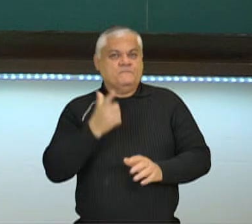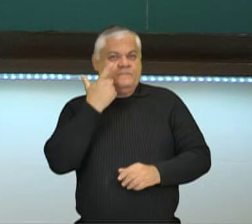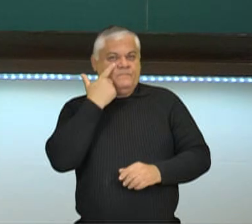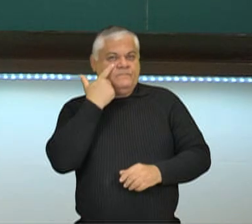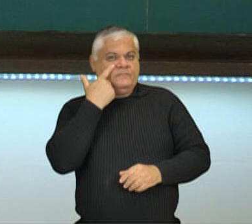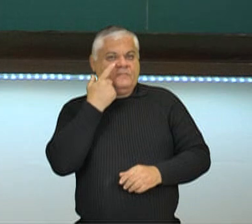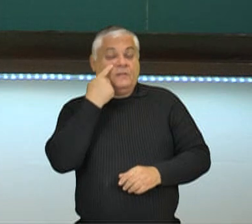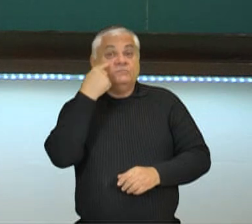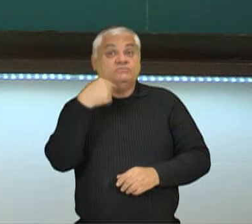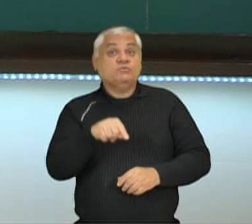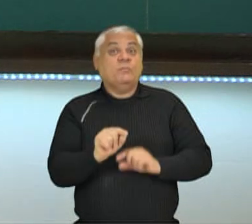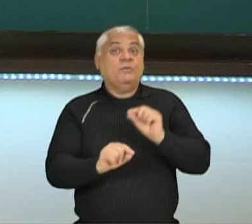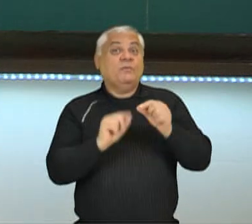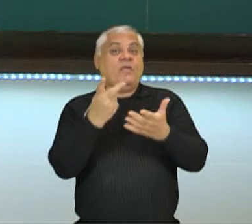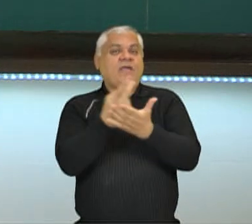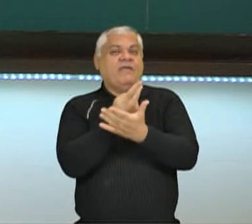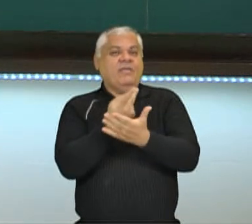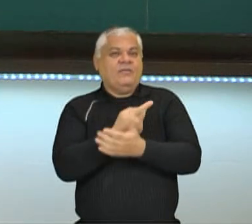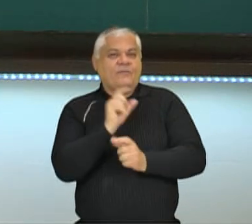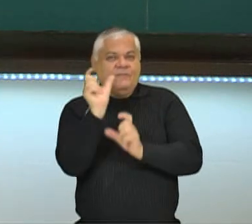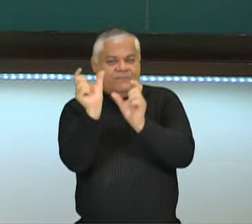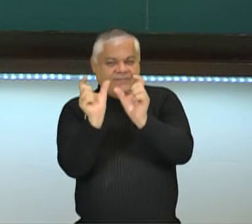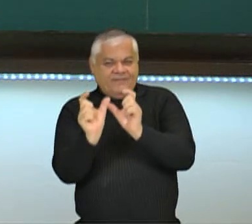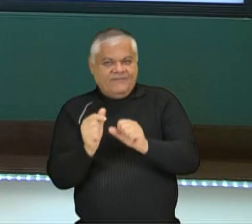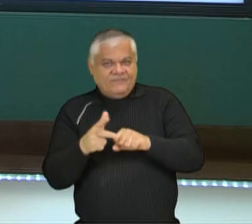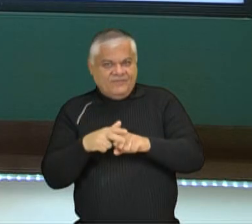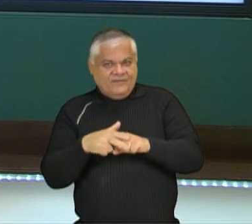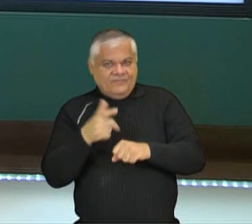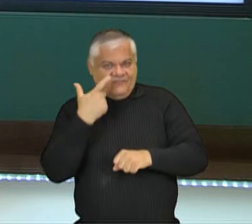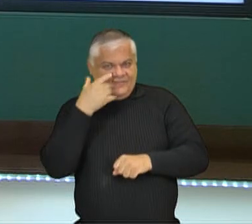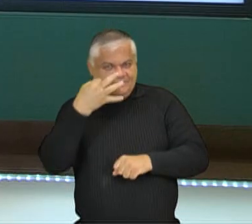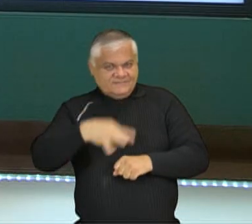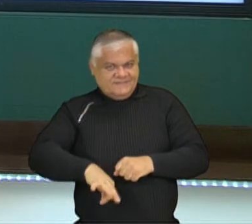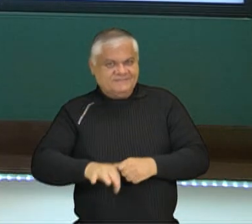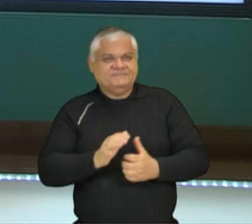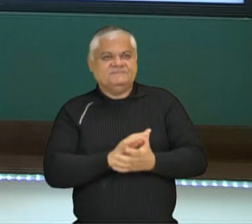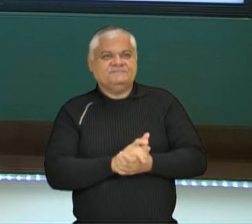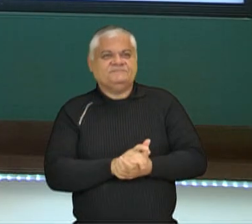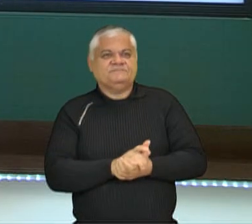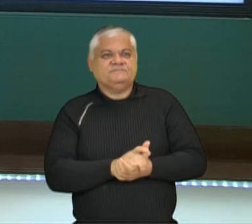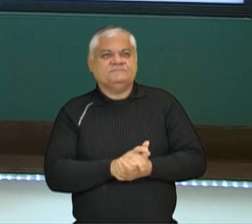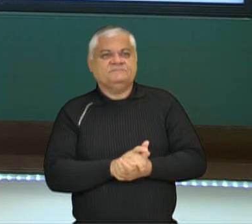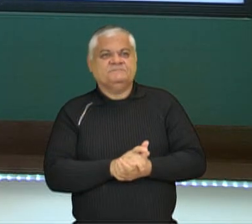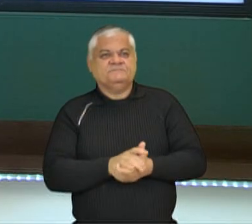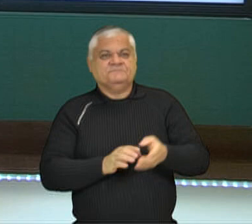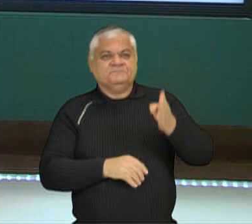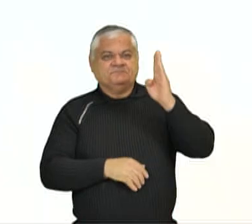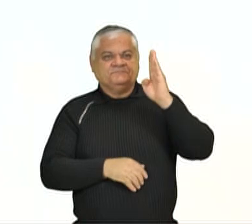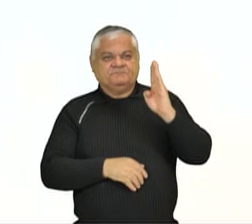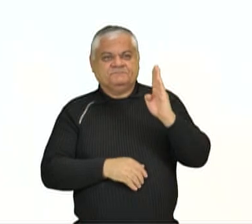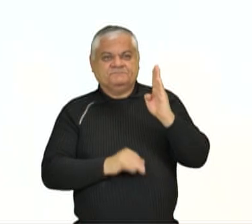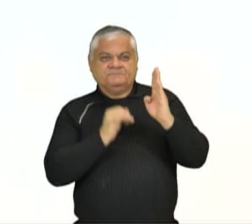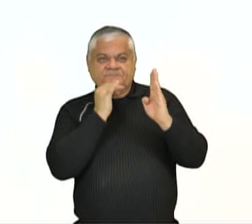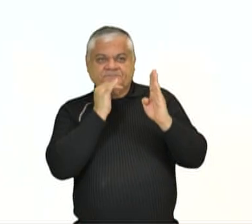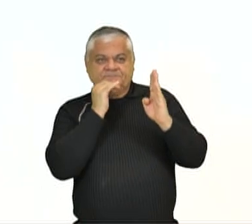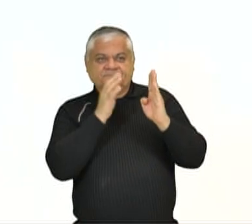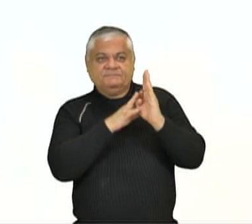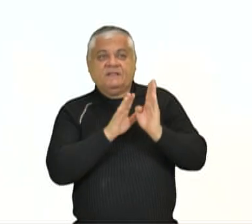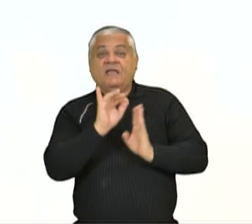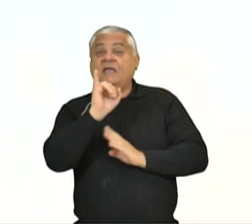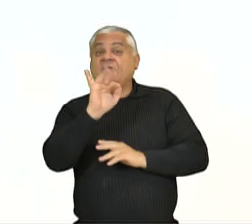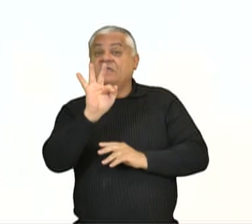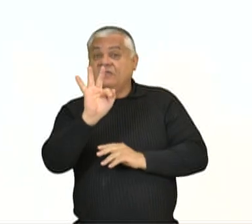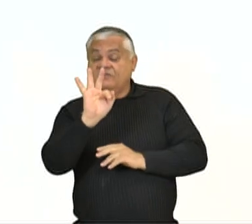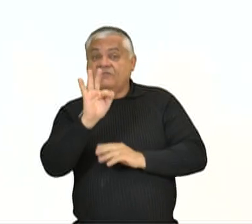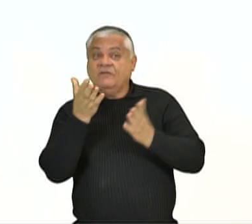Vamos então descobrir quais são os erros. Bora ver se vocês acertaram aí, pessoal. Letra B. If he goes